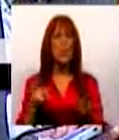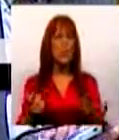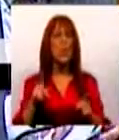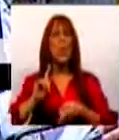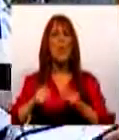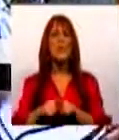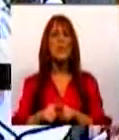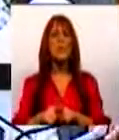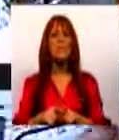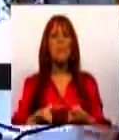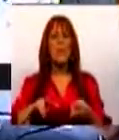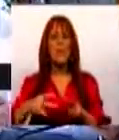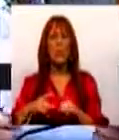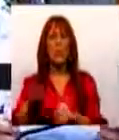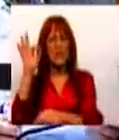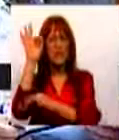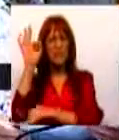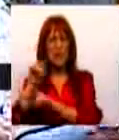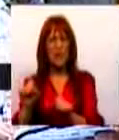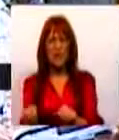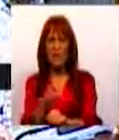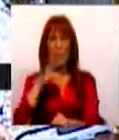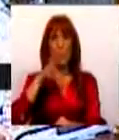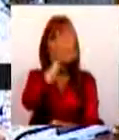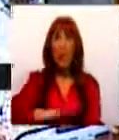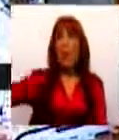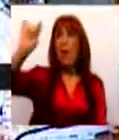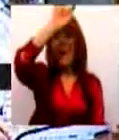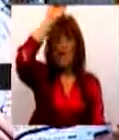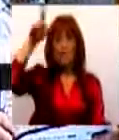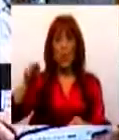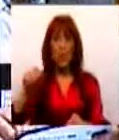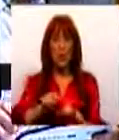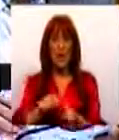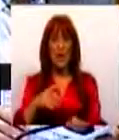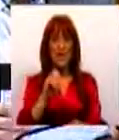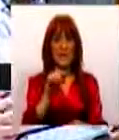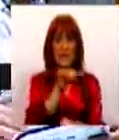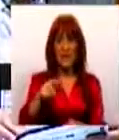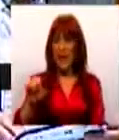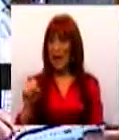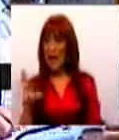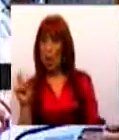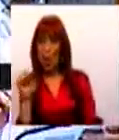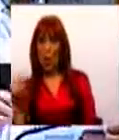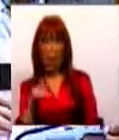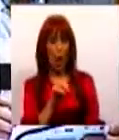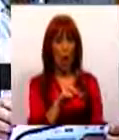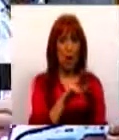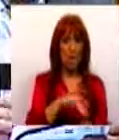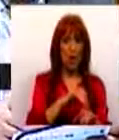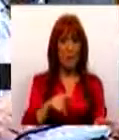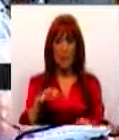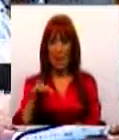é que existem 14 freguesias no conjunto do país, nos concelhos da Sertã, Gouveia, Oliveira do Hospital